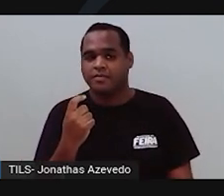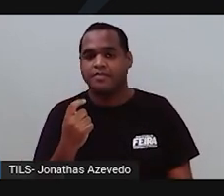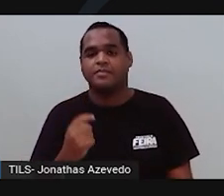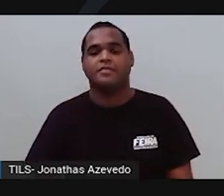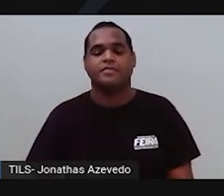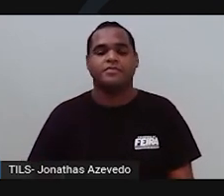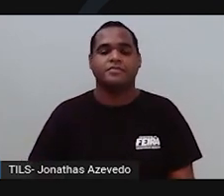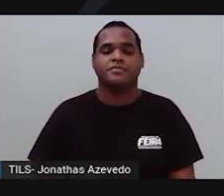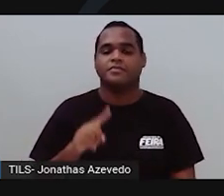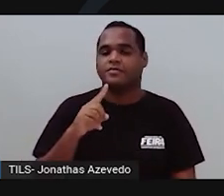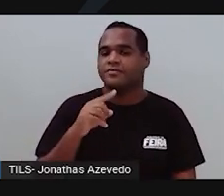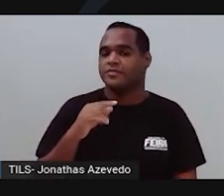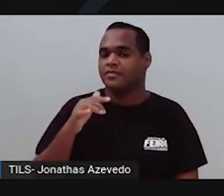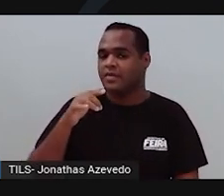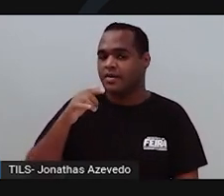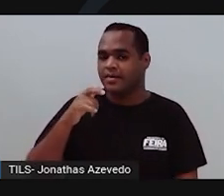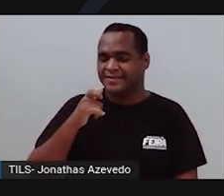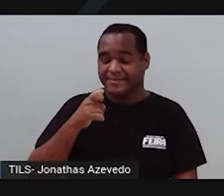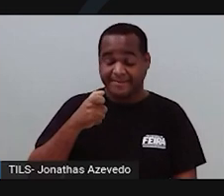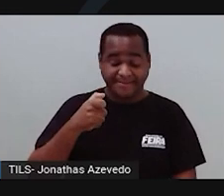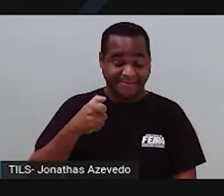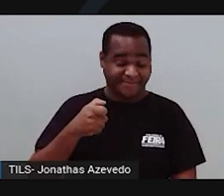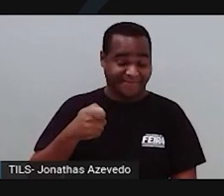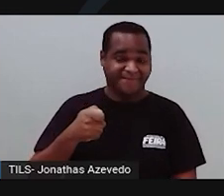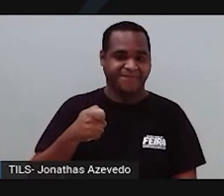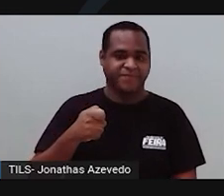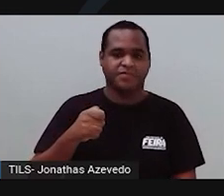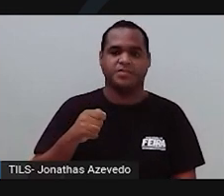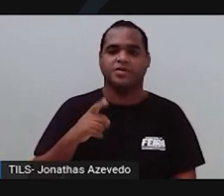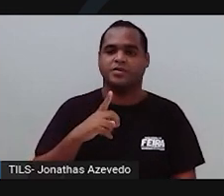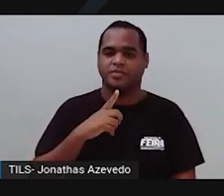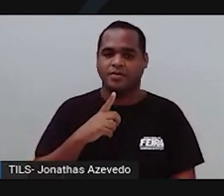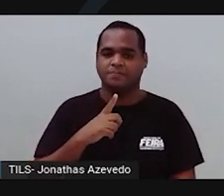E o sabor azedo nas laterais e na parte inferior.